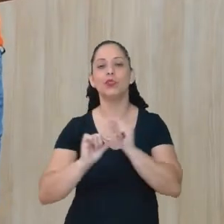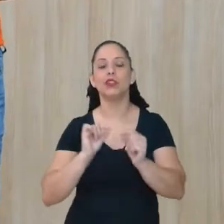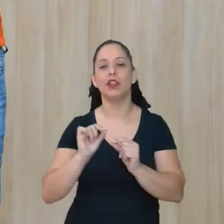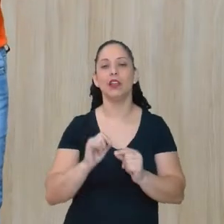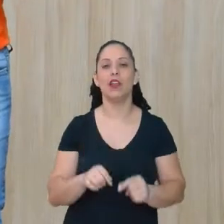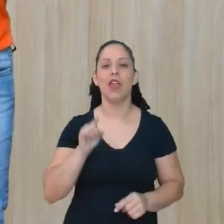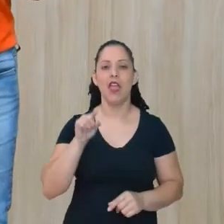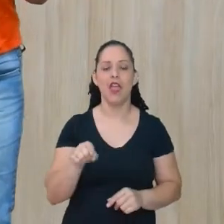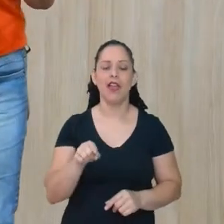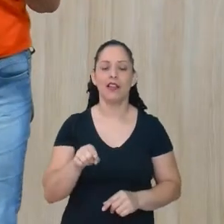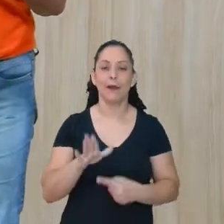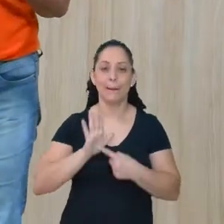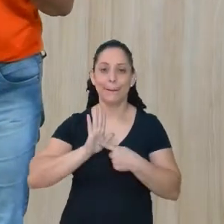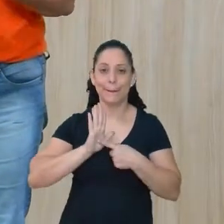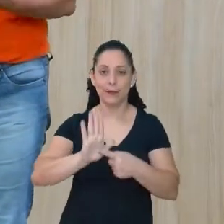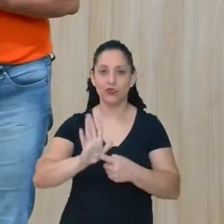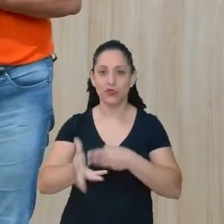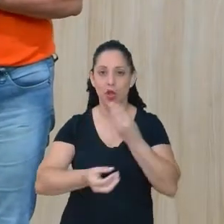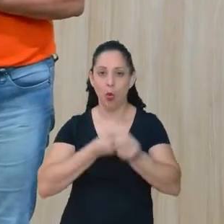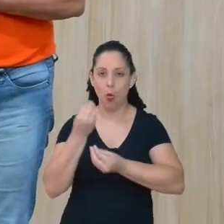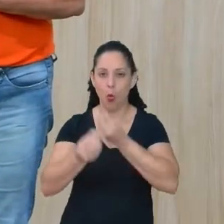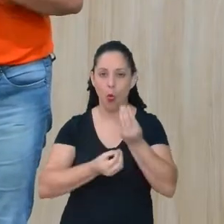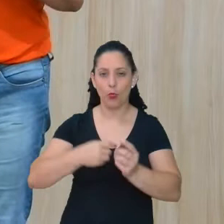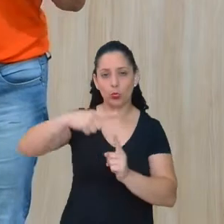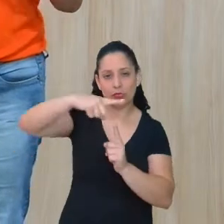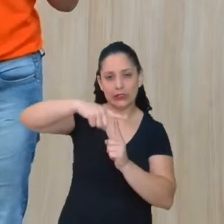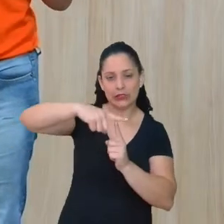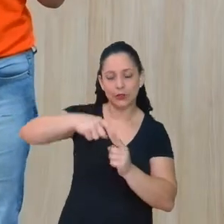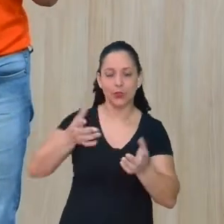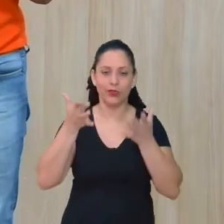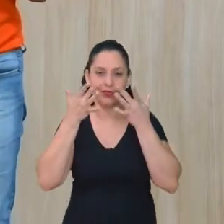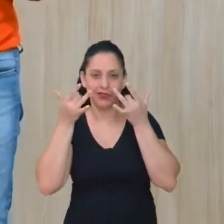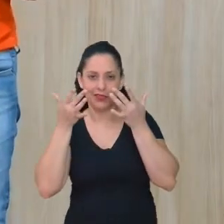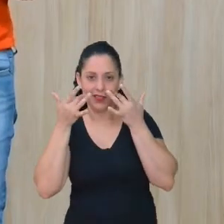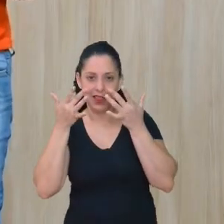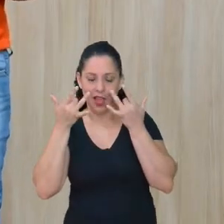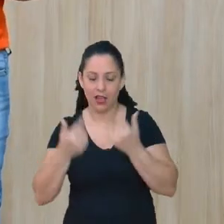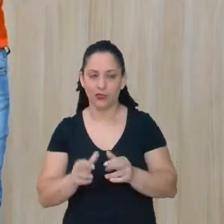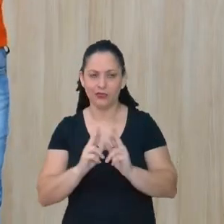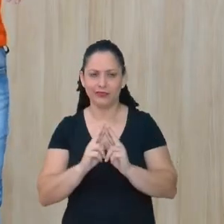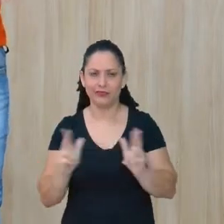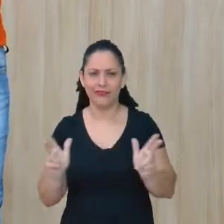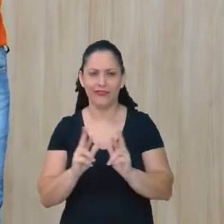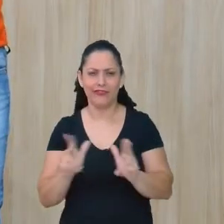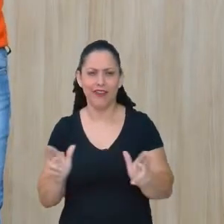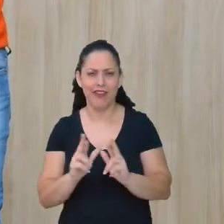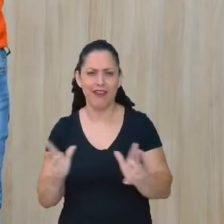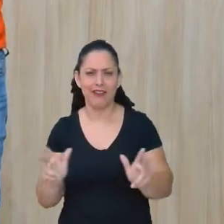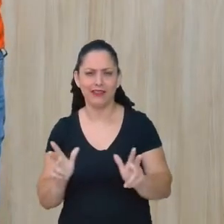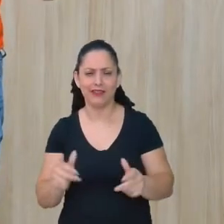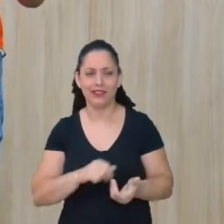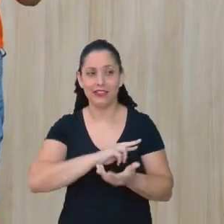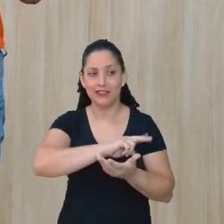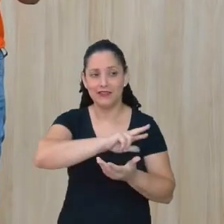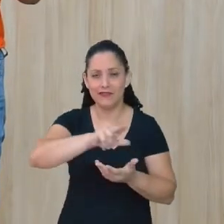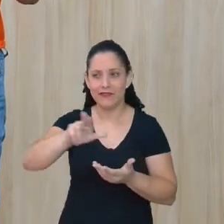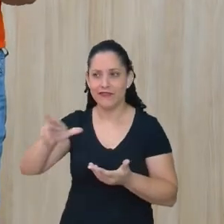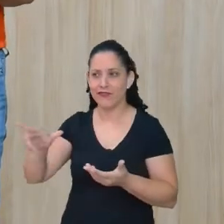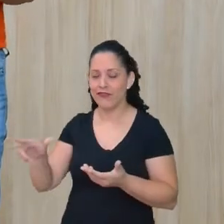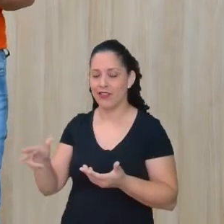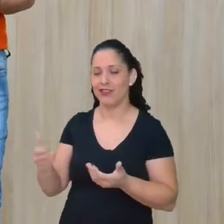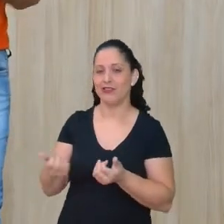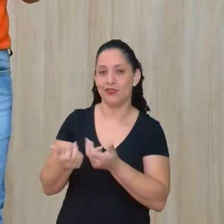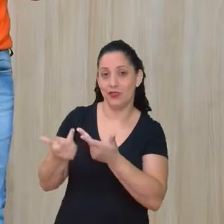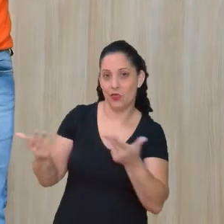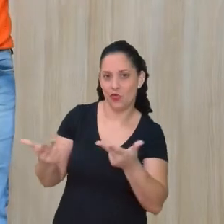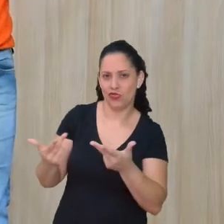nomear uma forma de fazer teatro que vai se diferir um pouco, né, de outras formas de teatro que